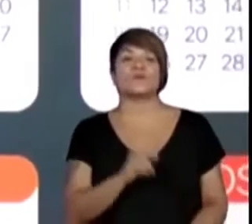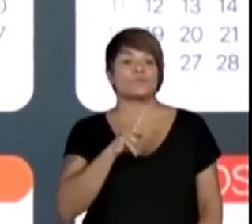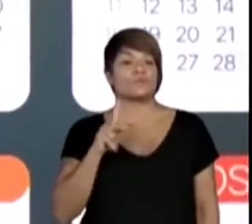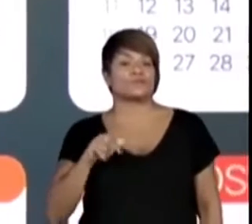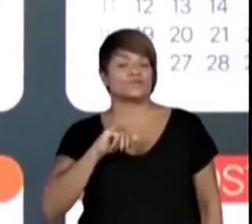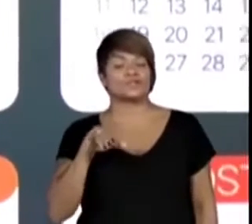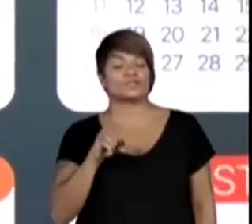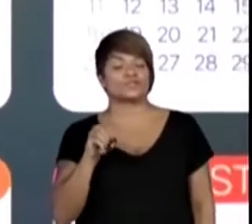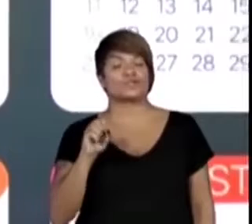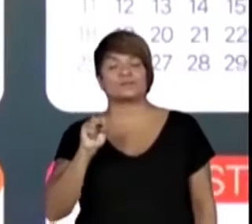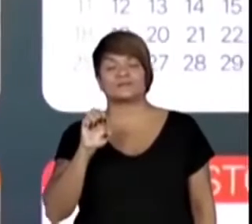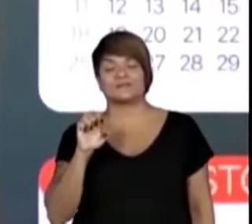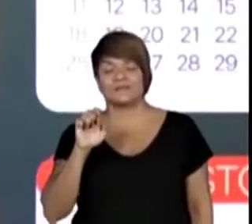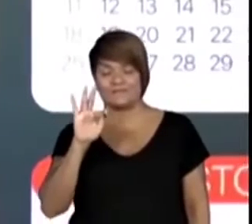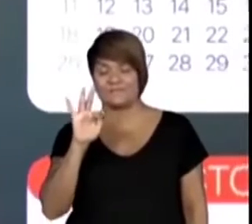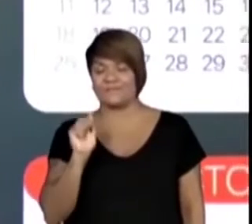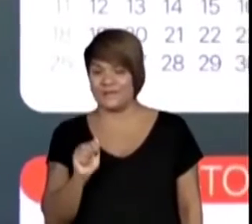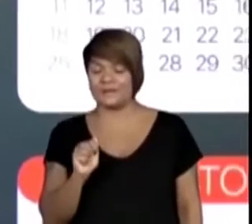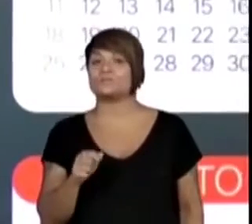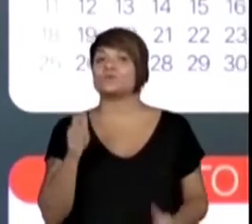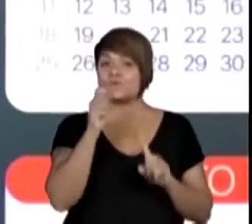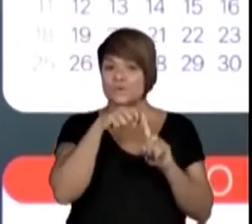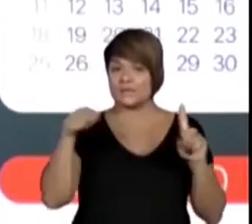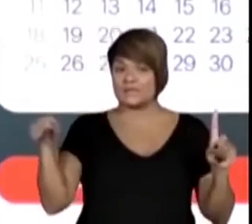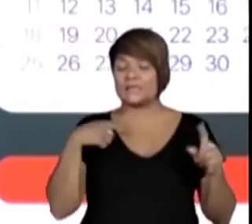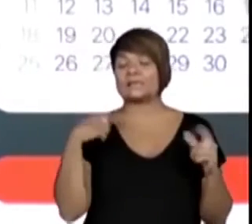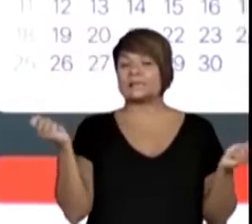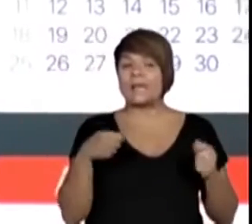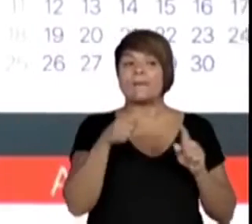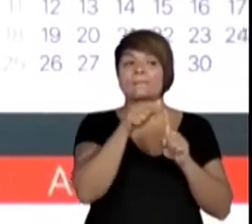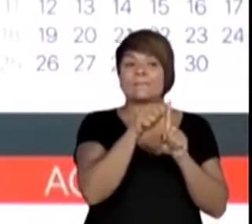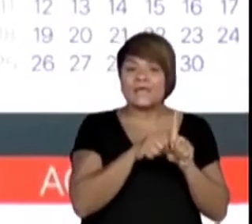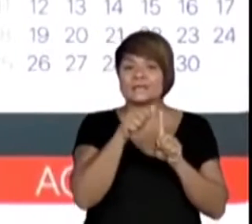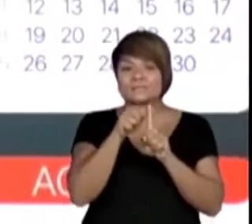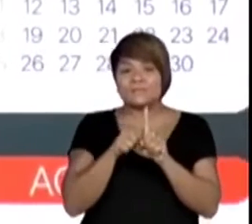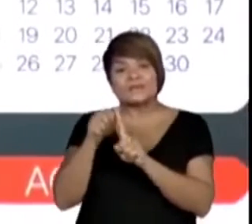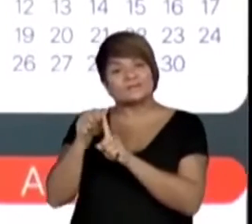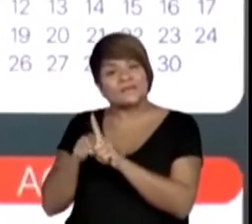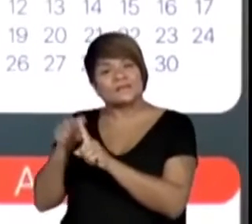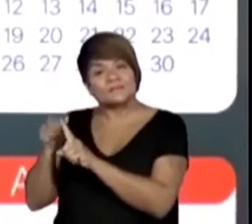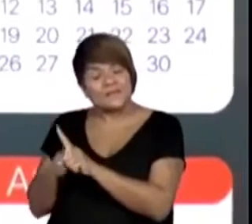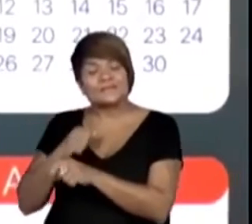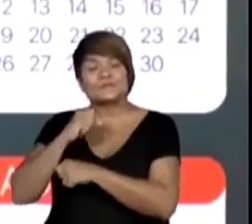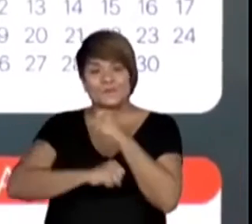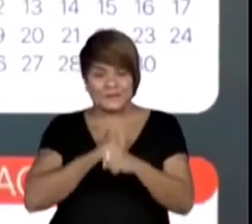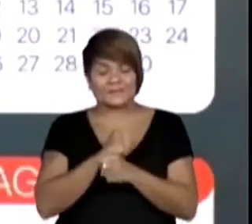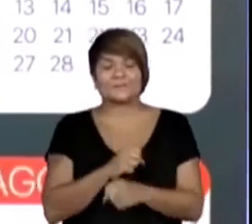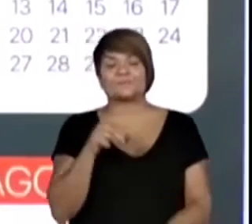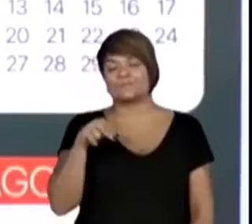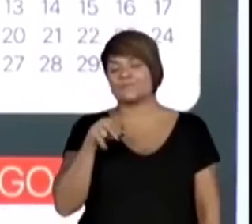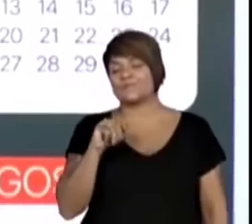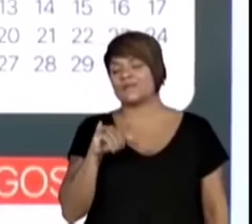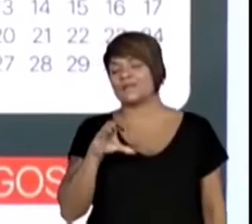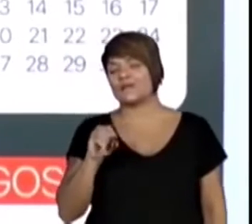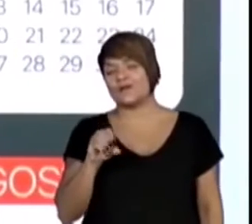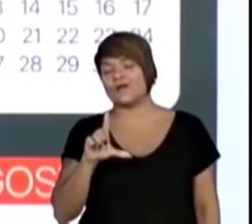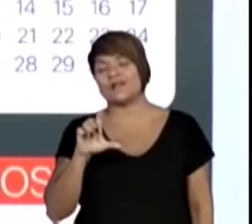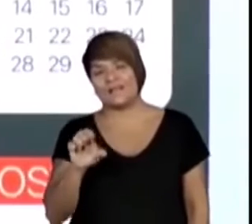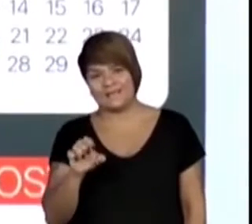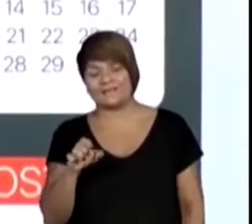professora Josefa diz que no calendário a gente pode ver os meses do ano. E a Nicole, que está